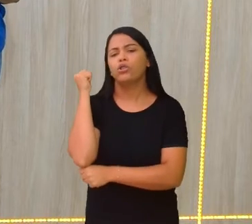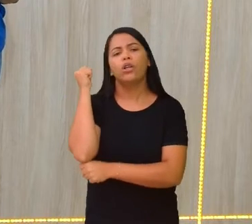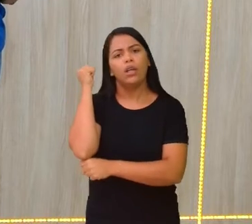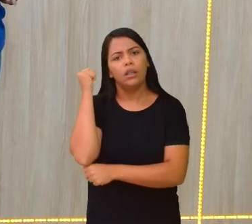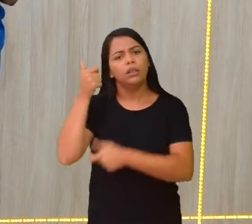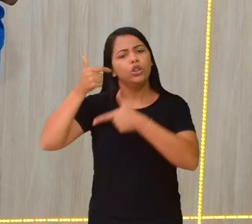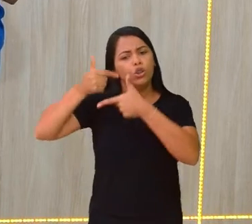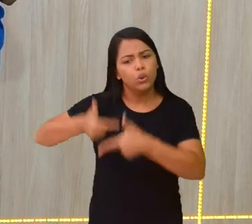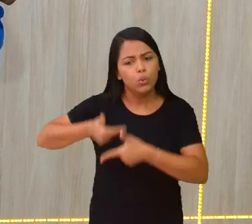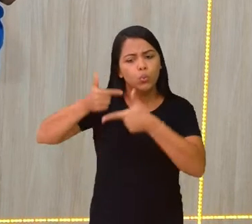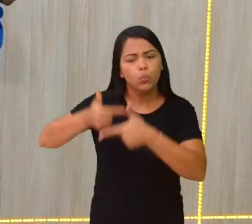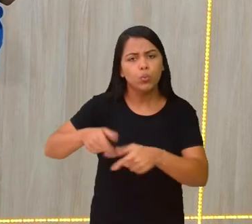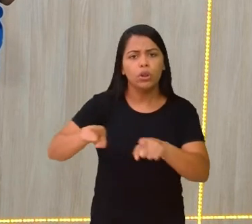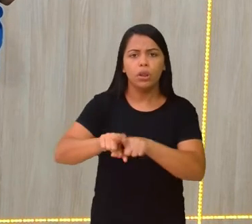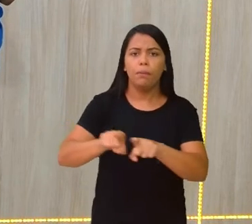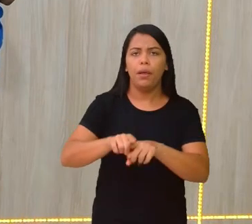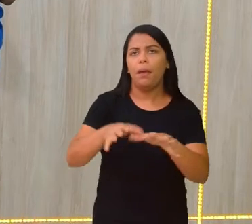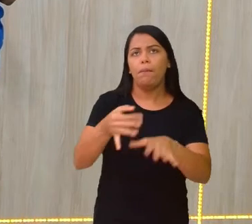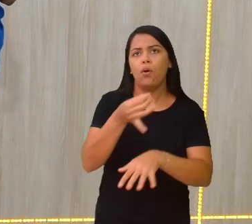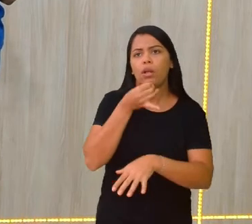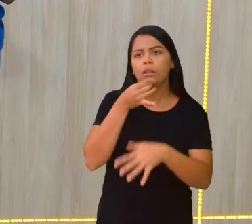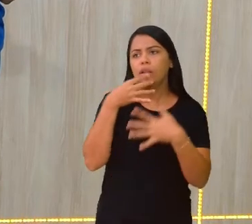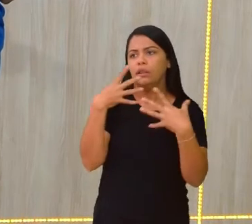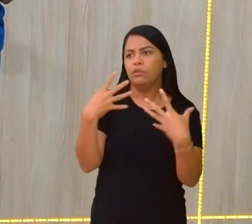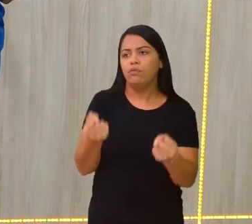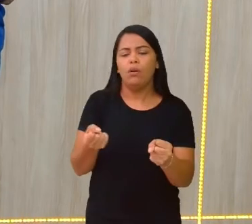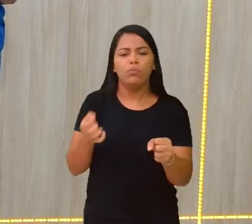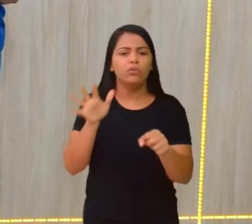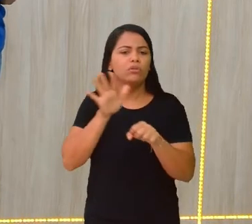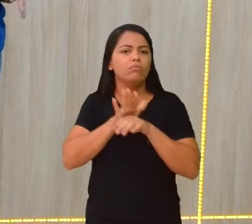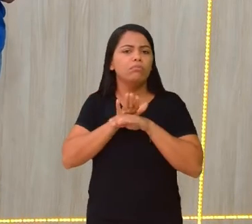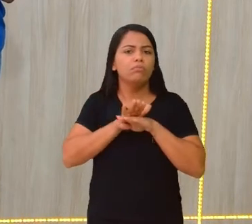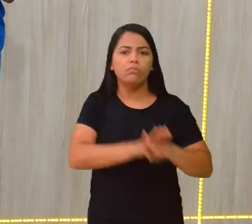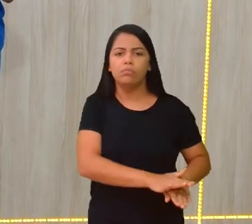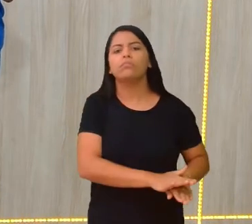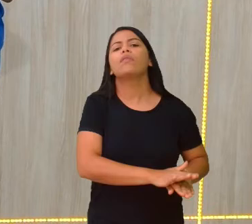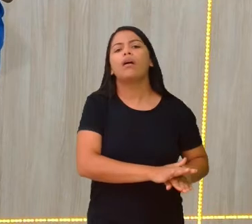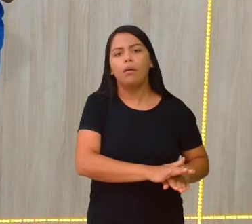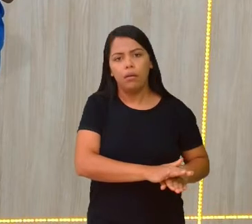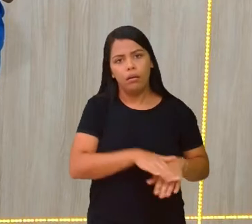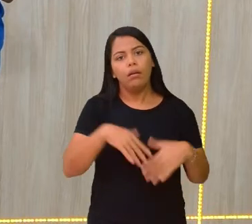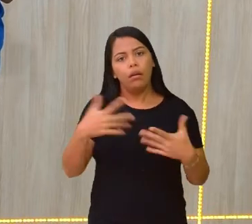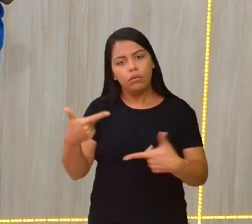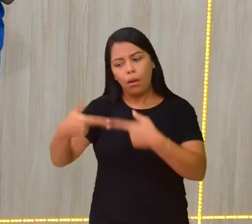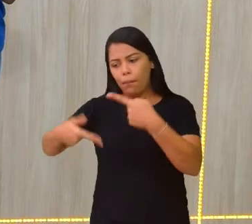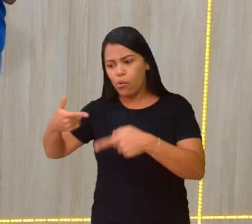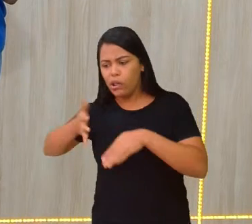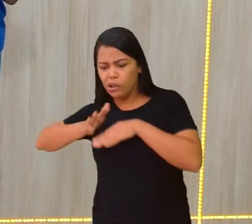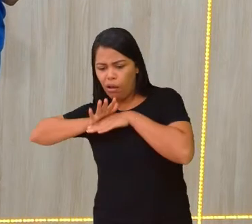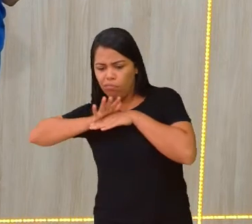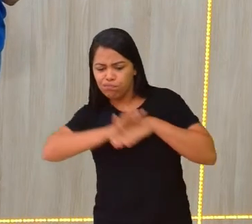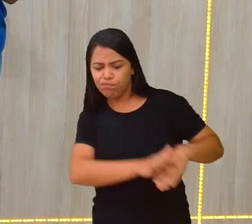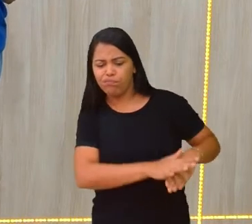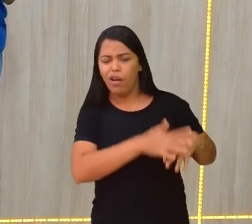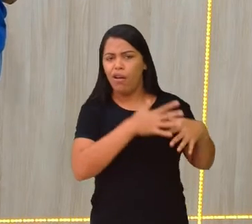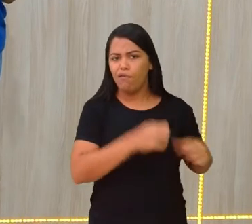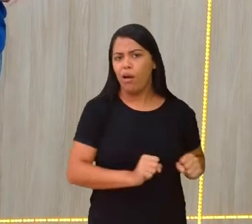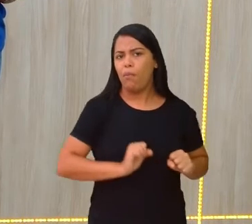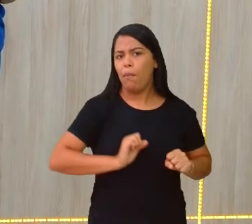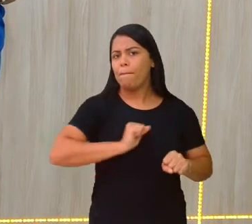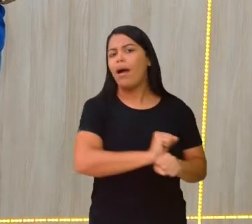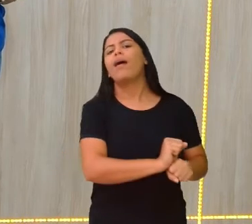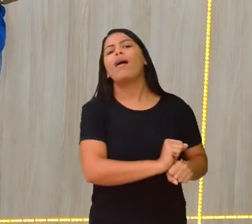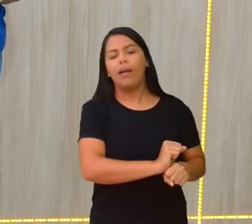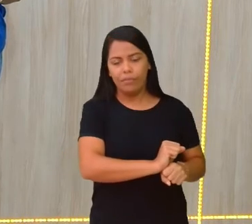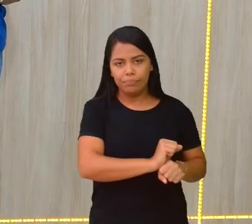assim. Então era como se fosse assim, vamos abafar aqui essa revolução que estão querendo causar, né, através